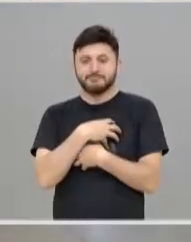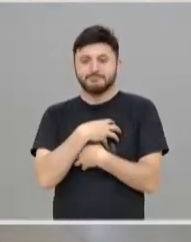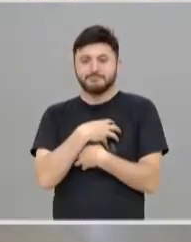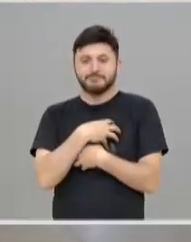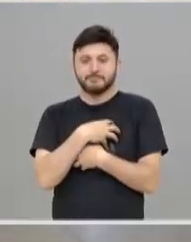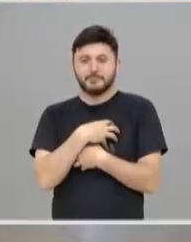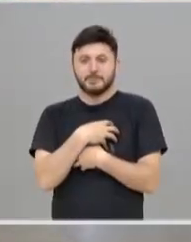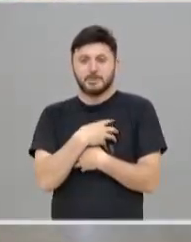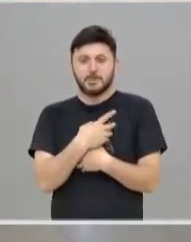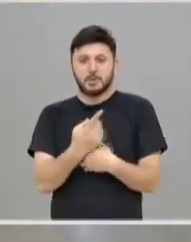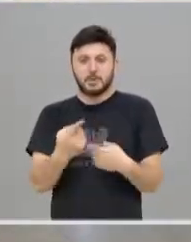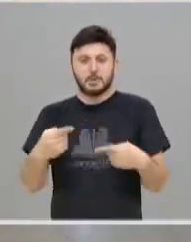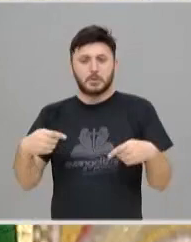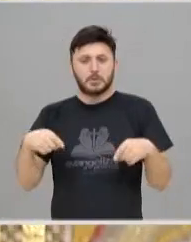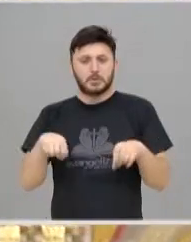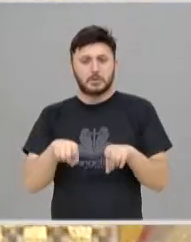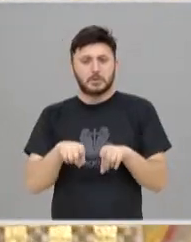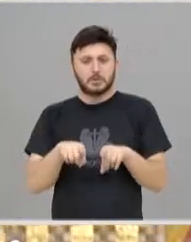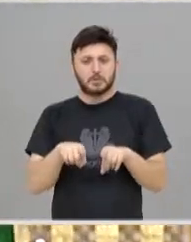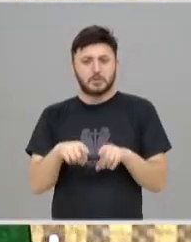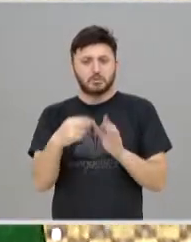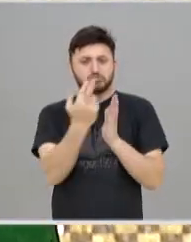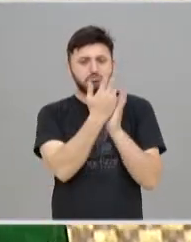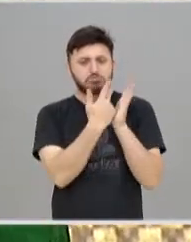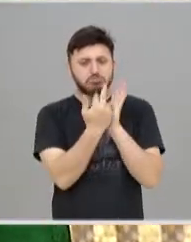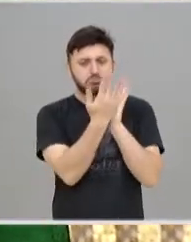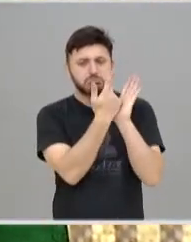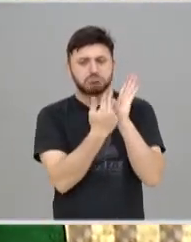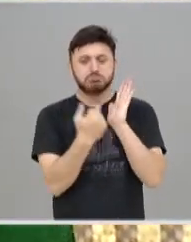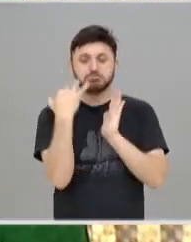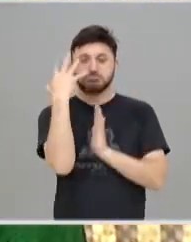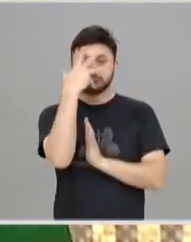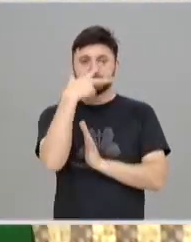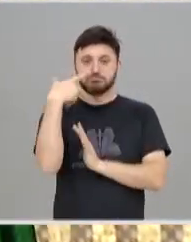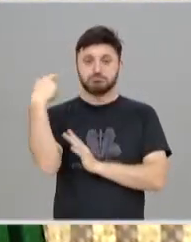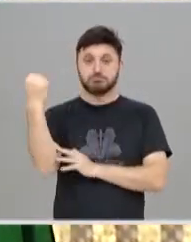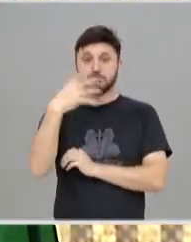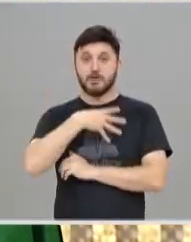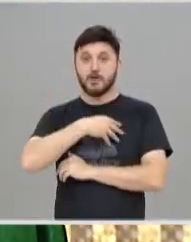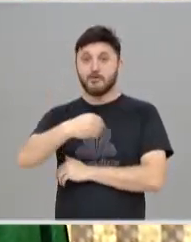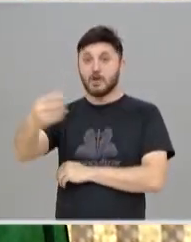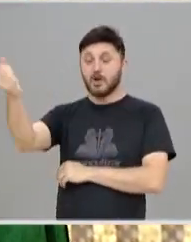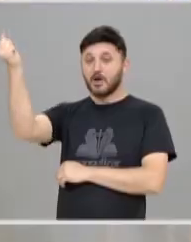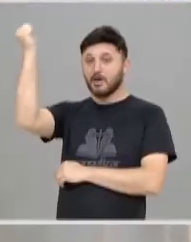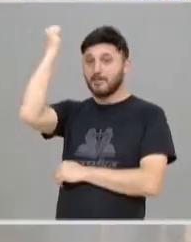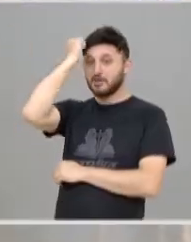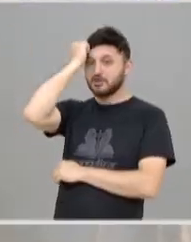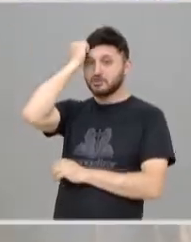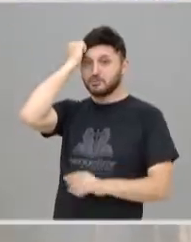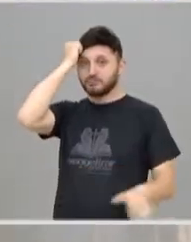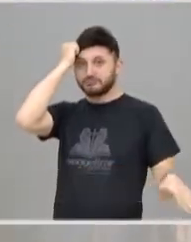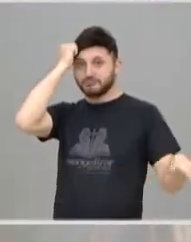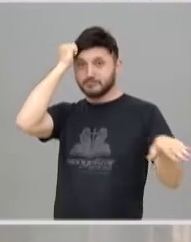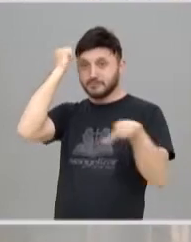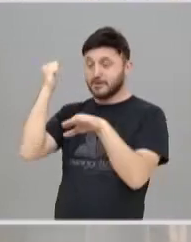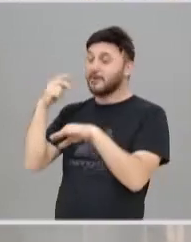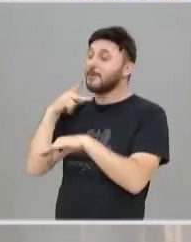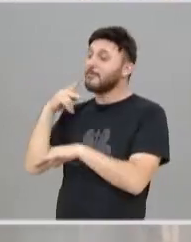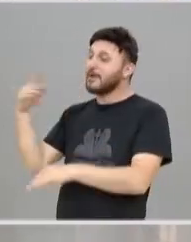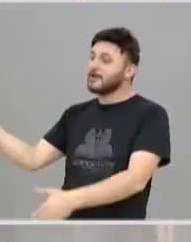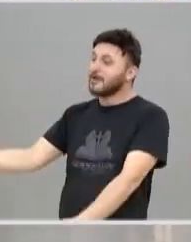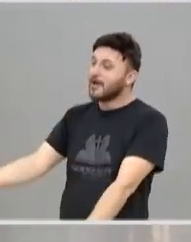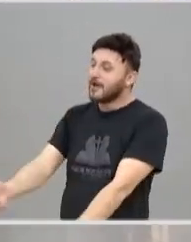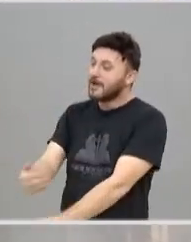Uma das mais belas pinturas de Rembrandt é o filho pródigo chegando e o pai